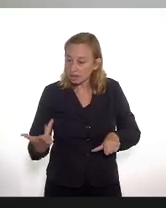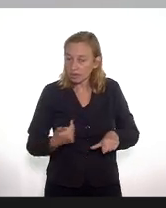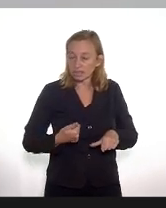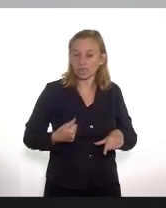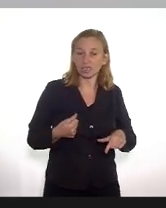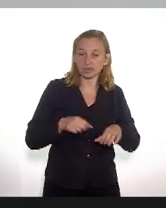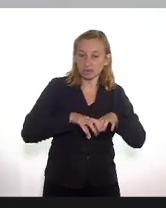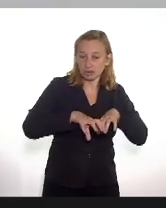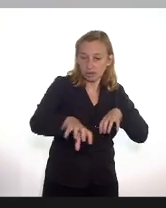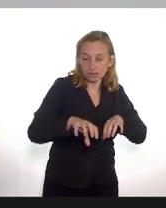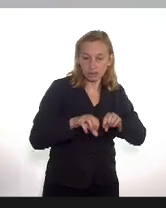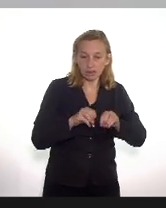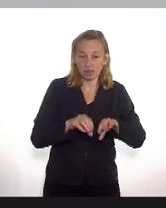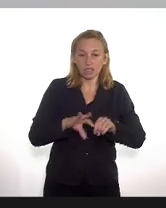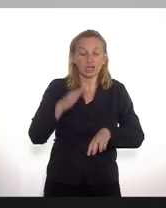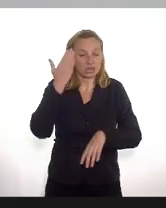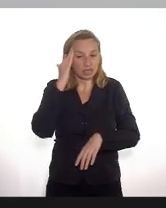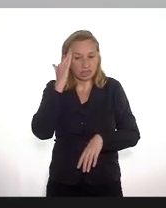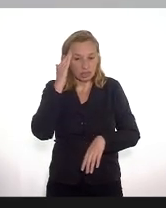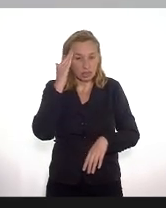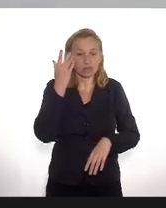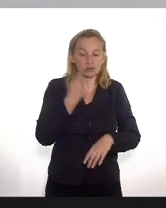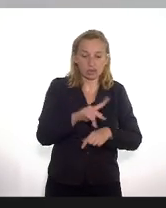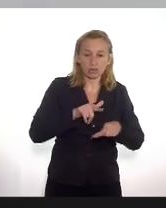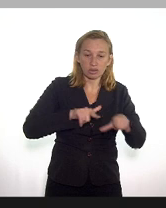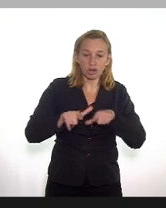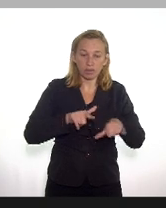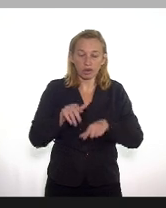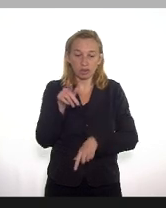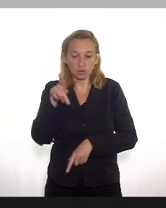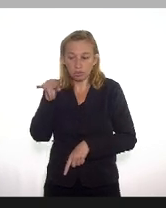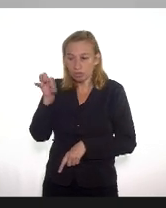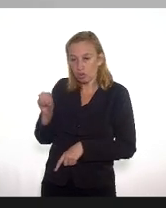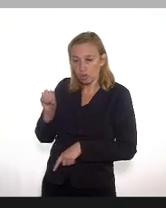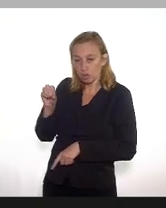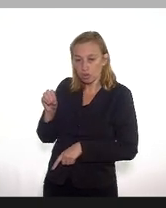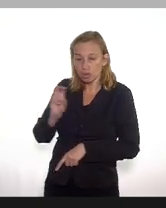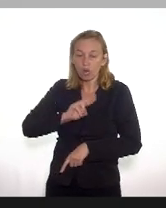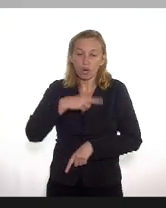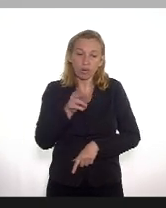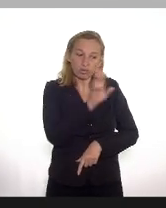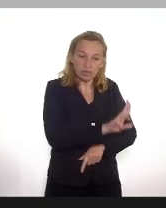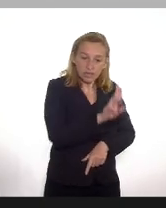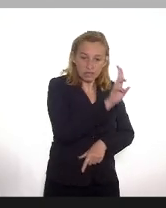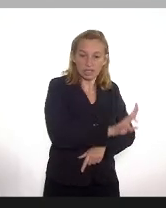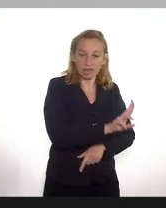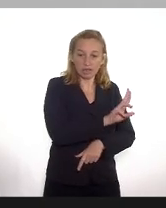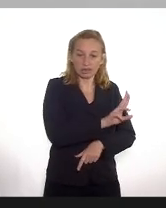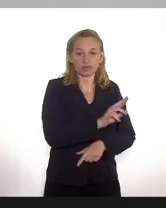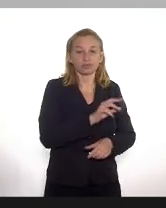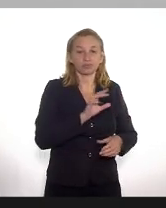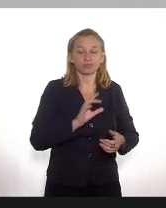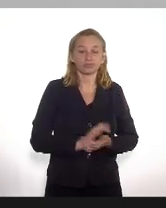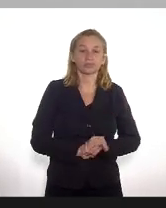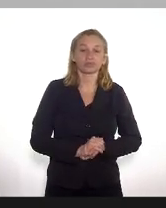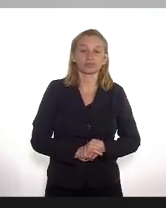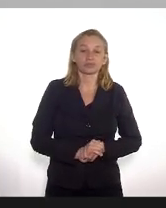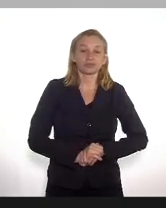entendendo a responsabilidade social da função que desempenham, seja nos polos ou nas universidades consorciadas. E aí eu aproveito